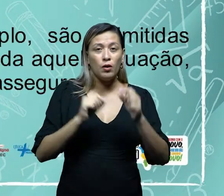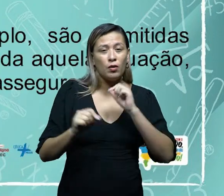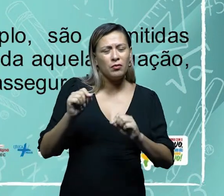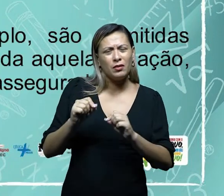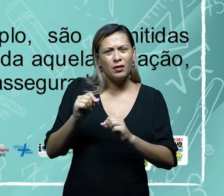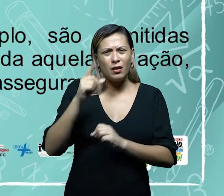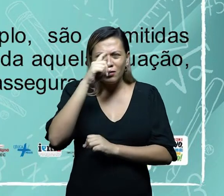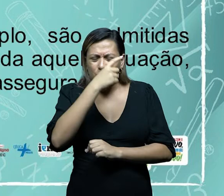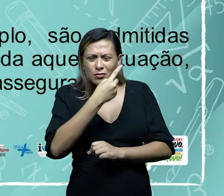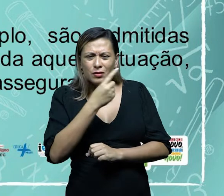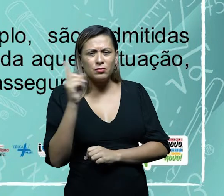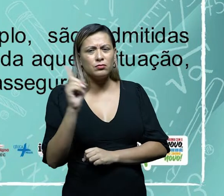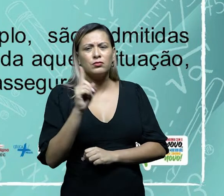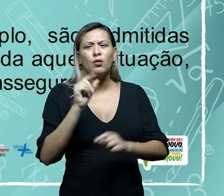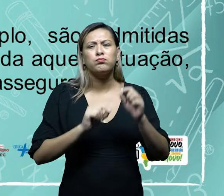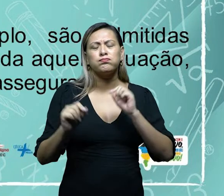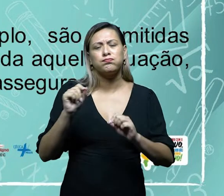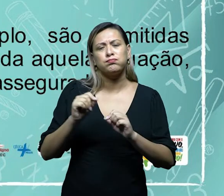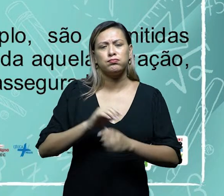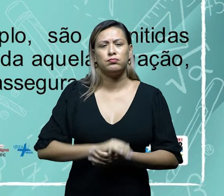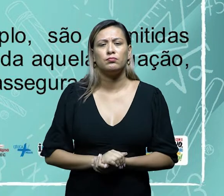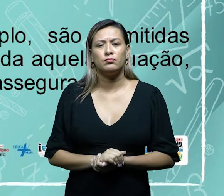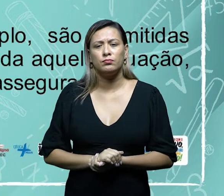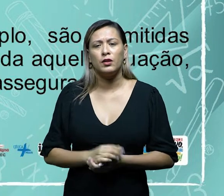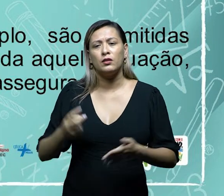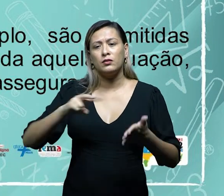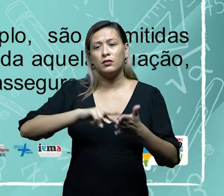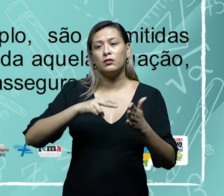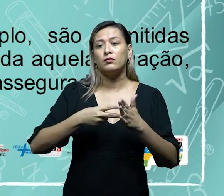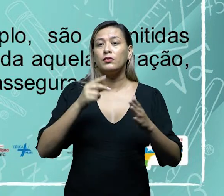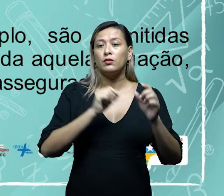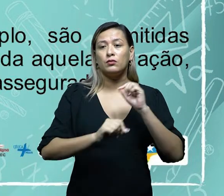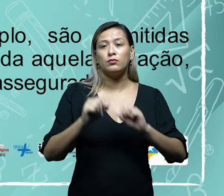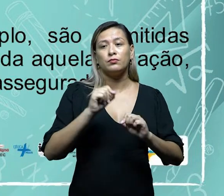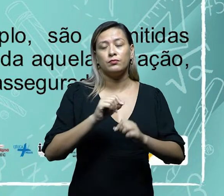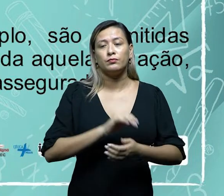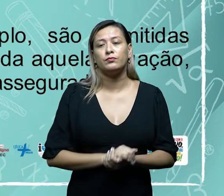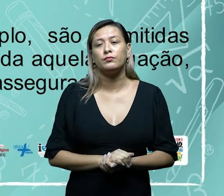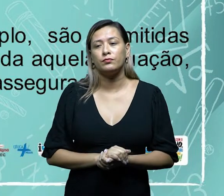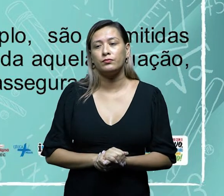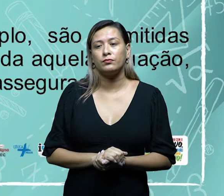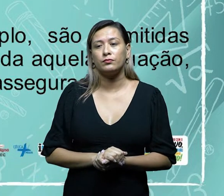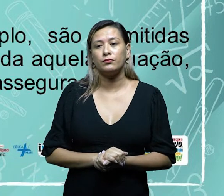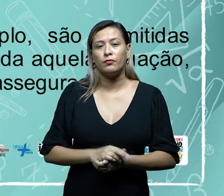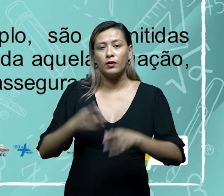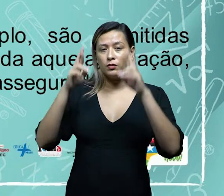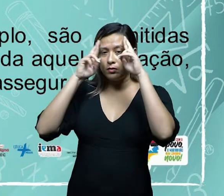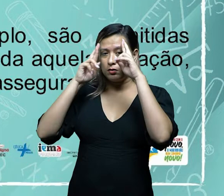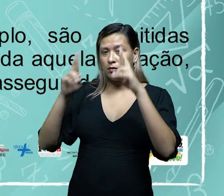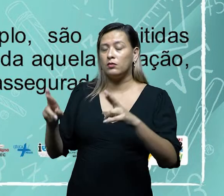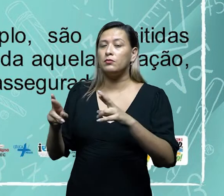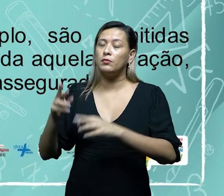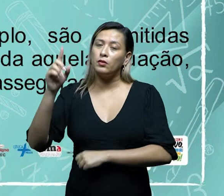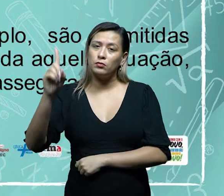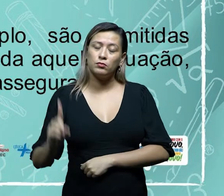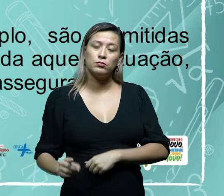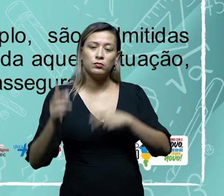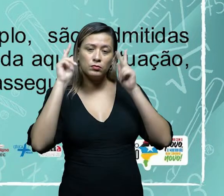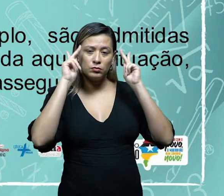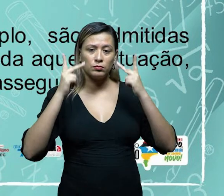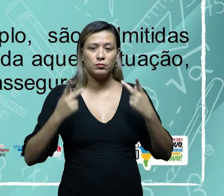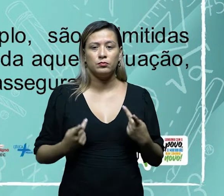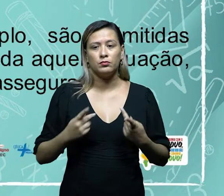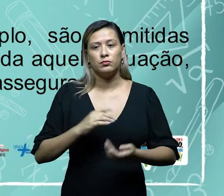né? A imprescritibilidade significa dizer que a pretensão de respeito e concretização de direitos